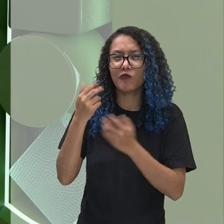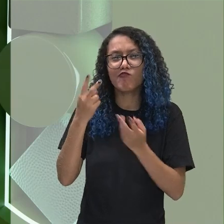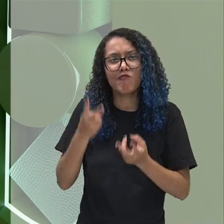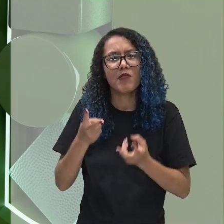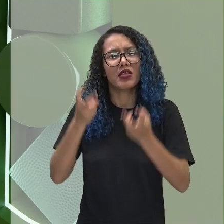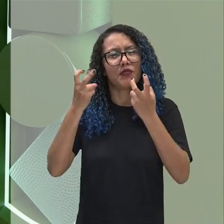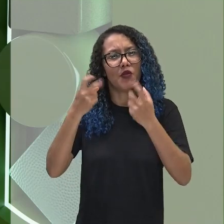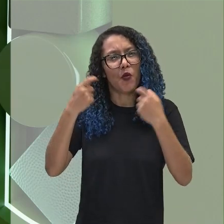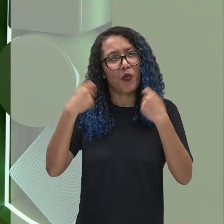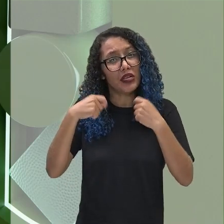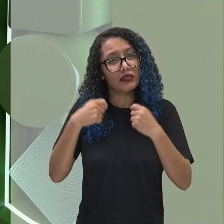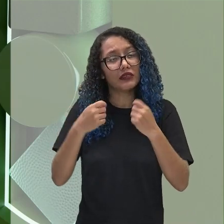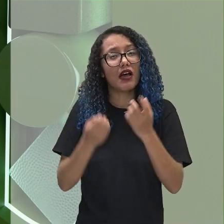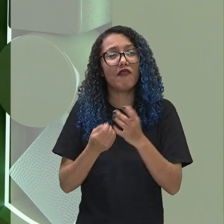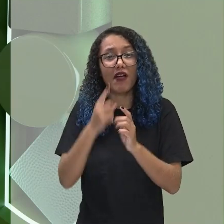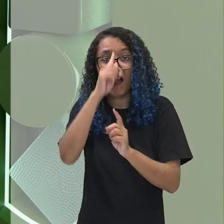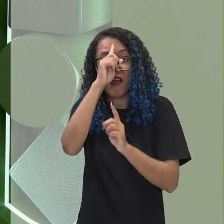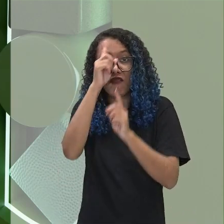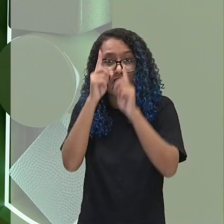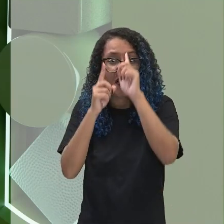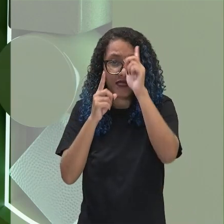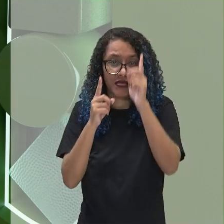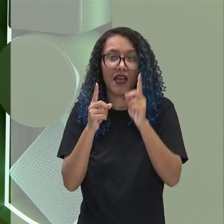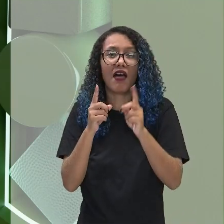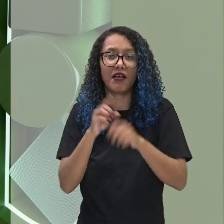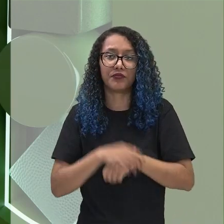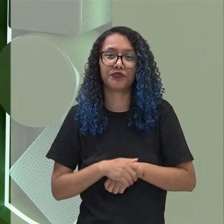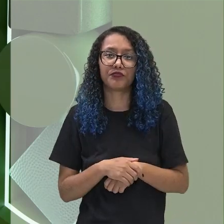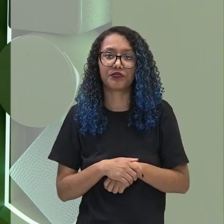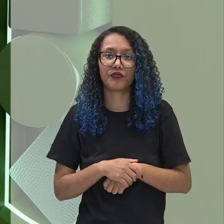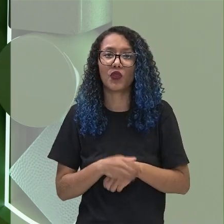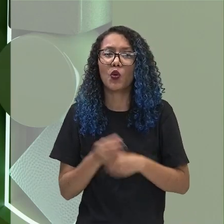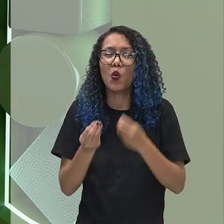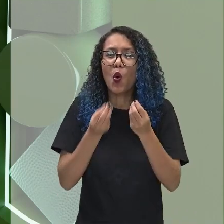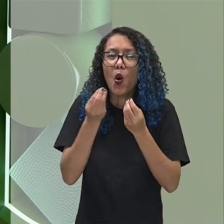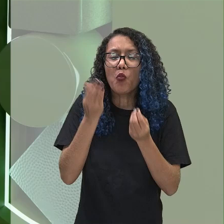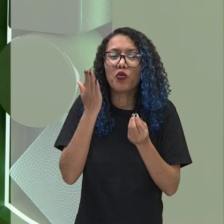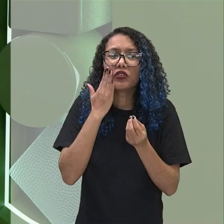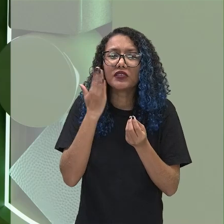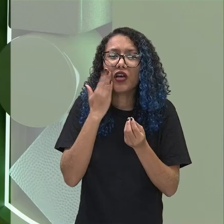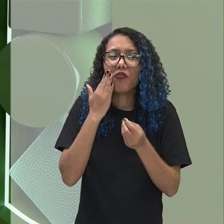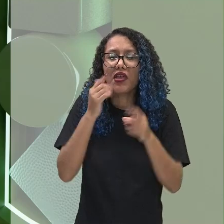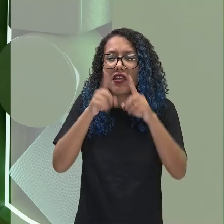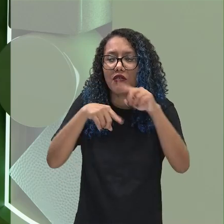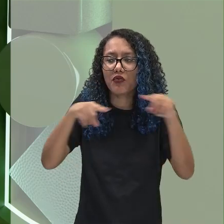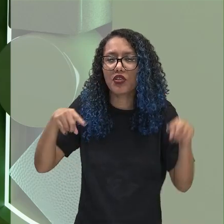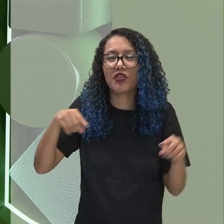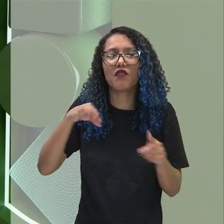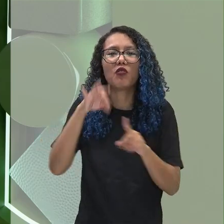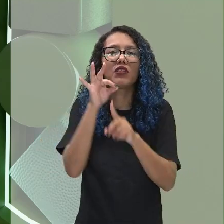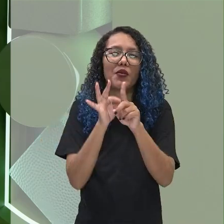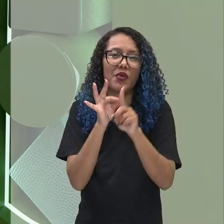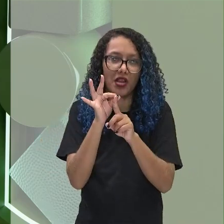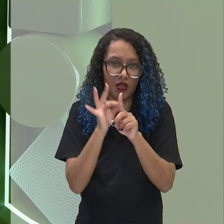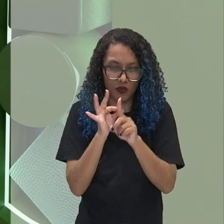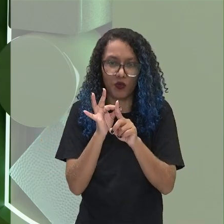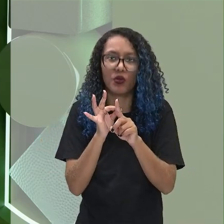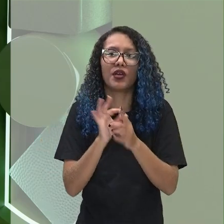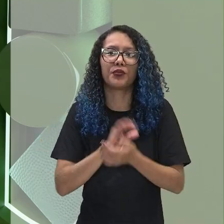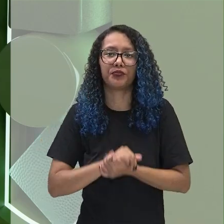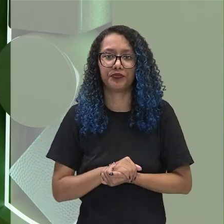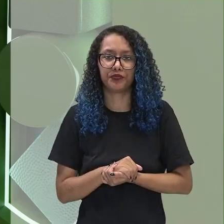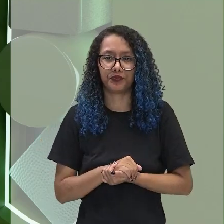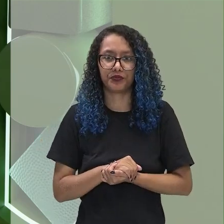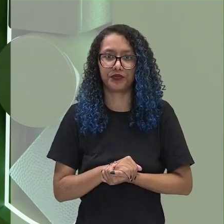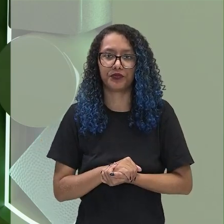de criar a aferição de tempo, de temperatura. E isso